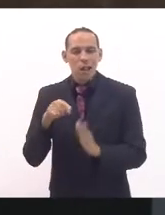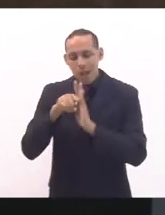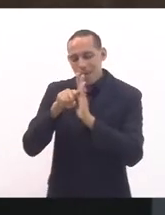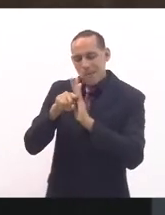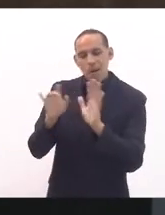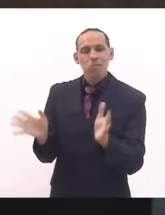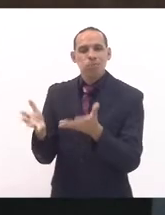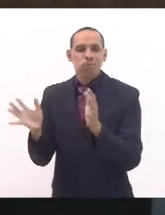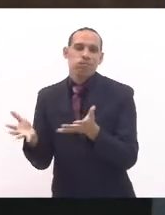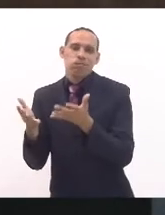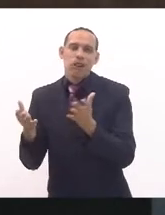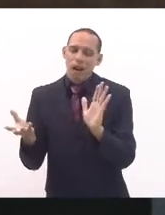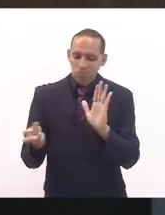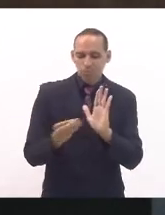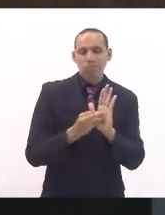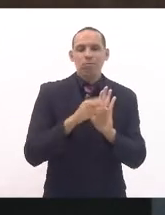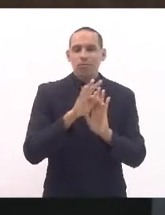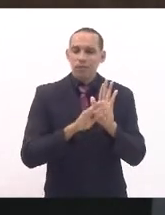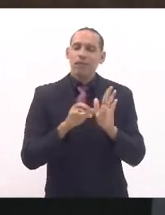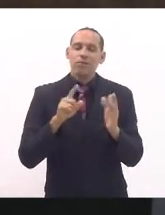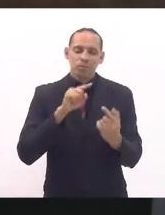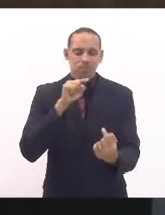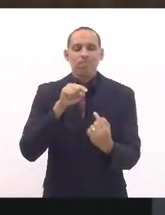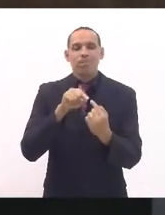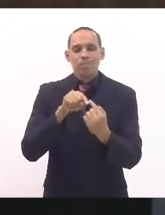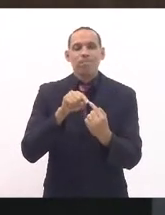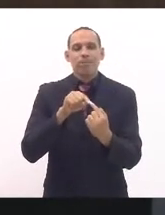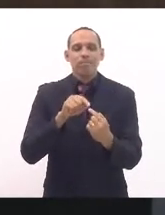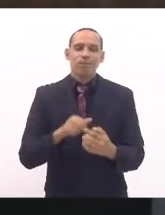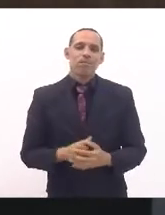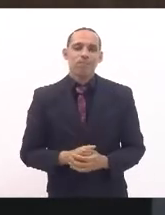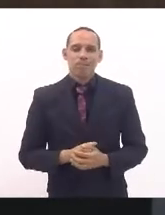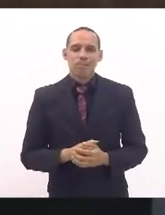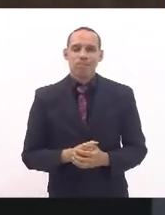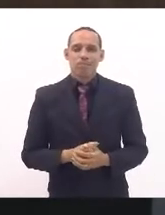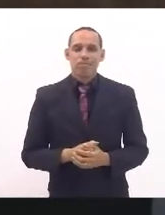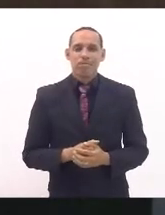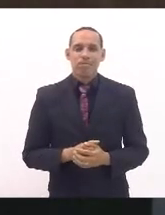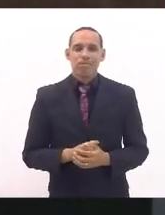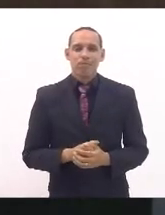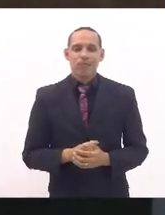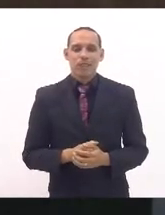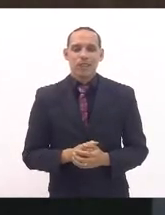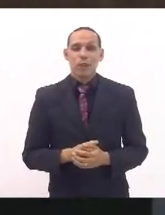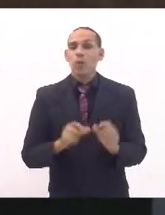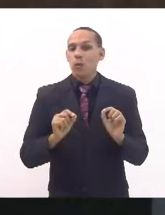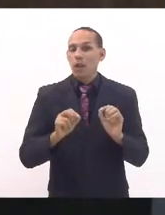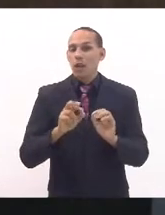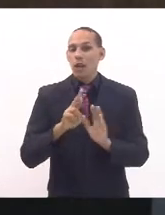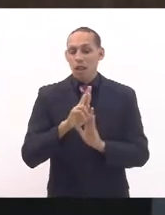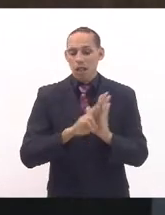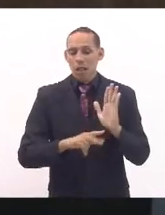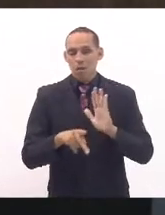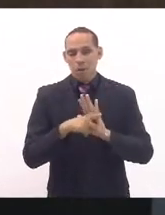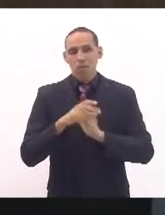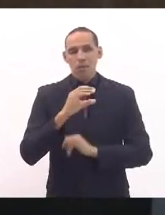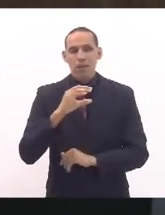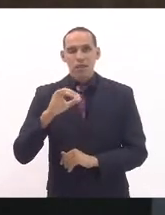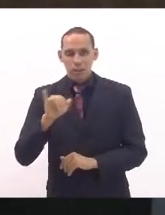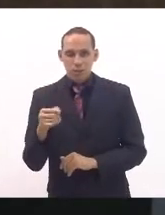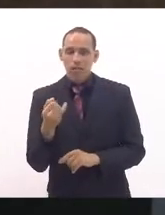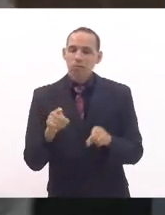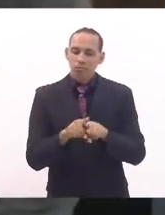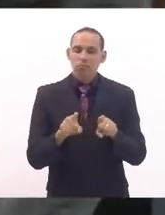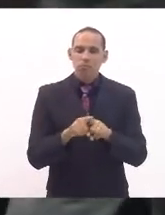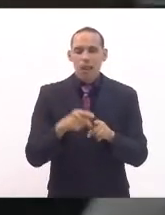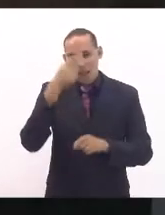incorporado ao texto. Portanto, parecer favorável nos termos do relatório da CCJ, inclusive prestigiando as